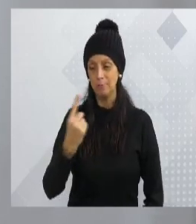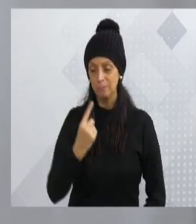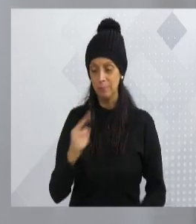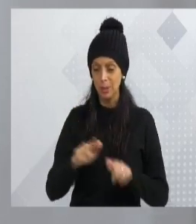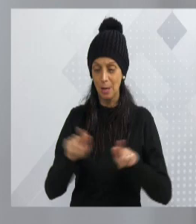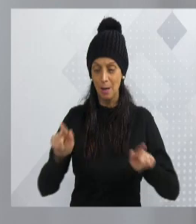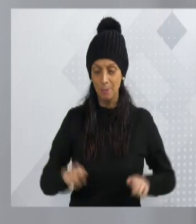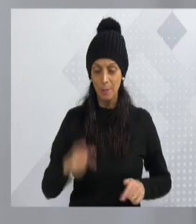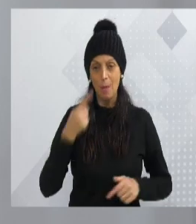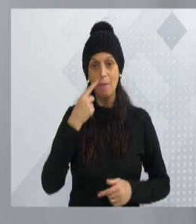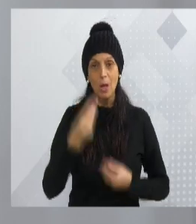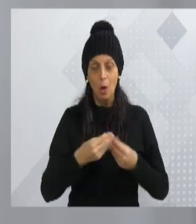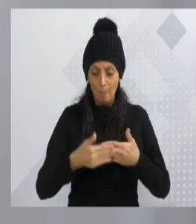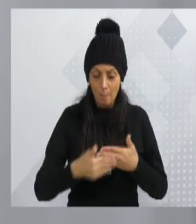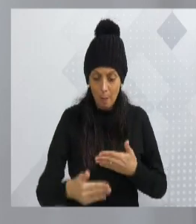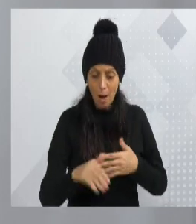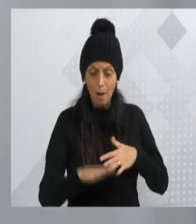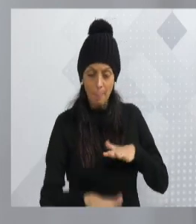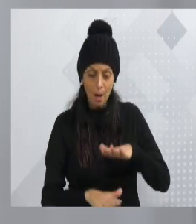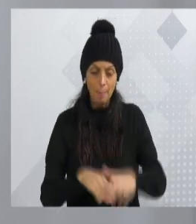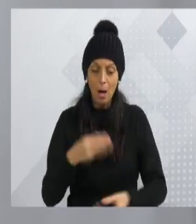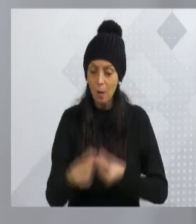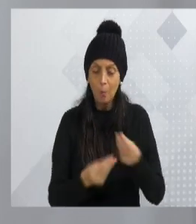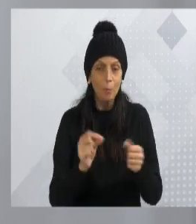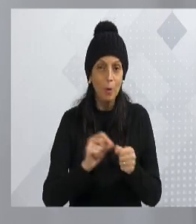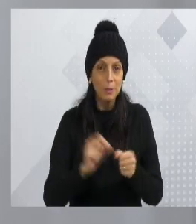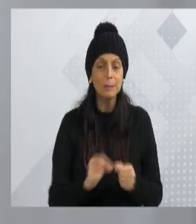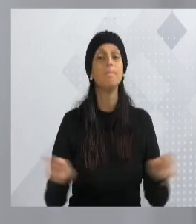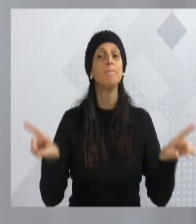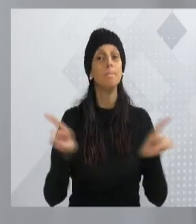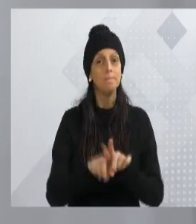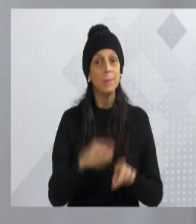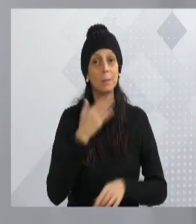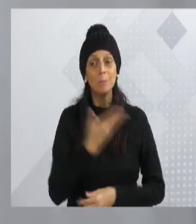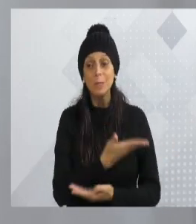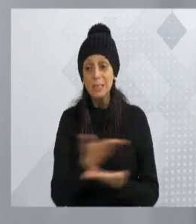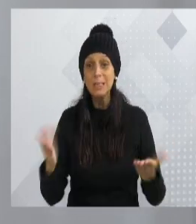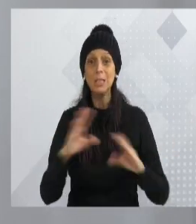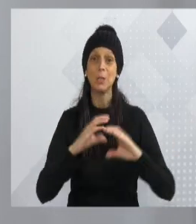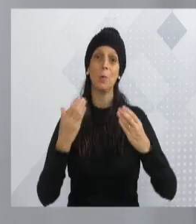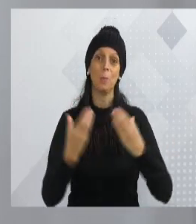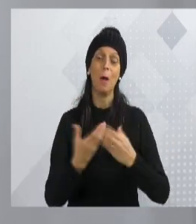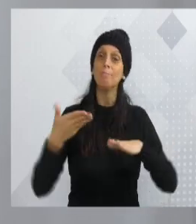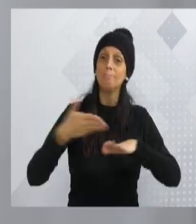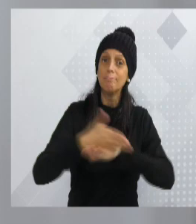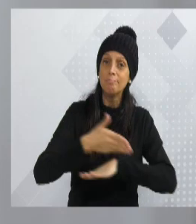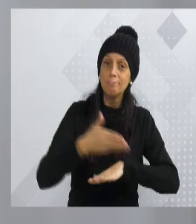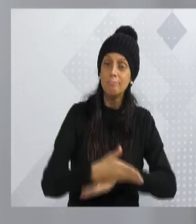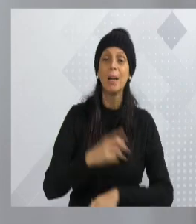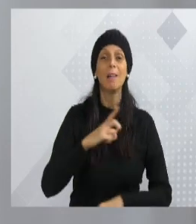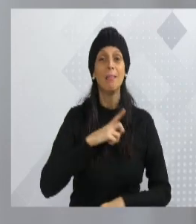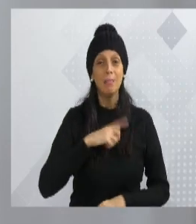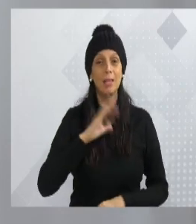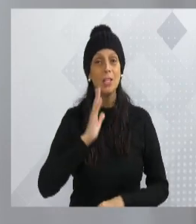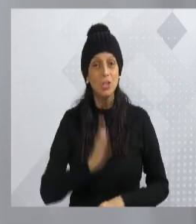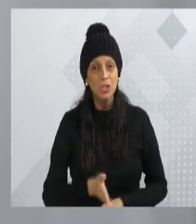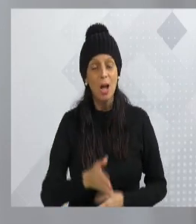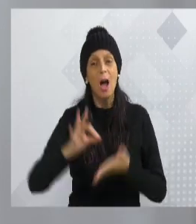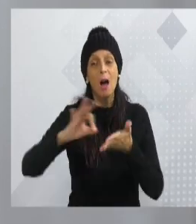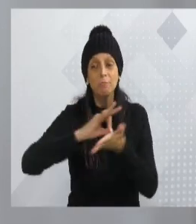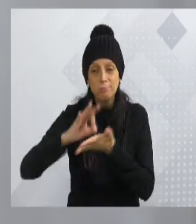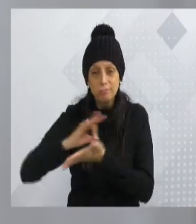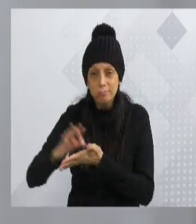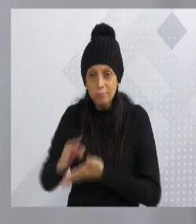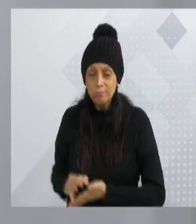ver os próximos passos também pedindo para que a comunidade possa participar está tendo alguns abaixo assinados principalmente da